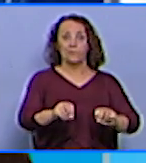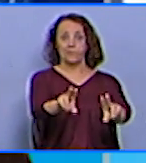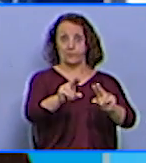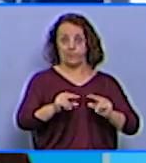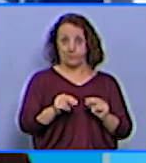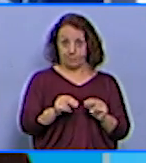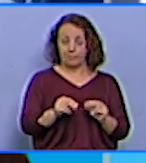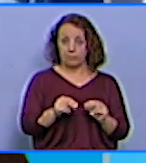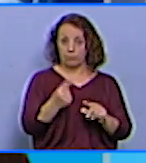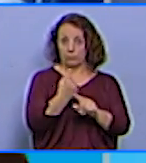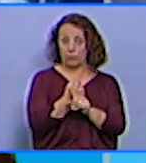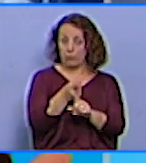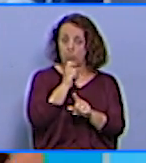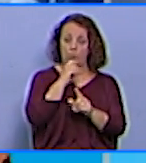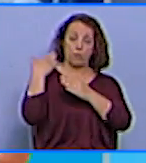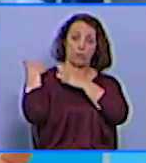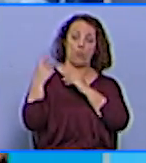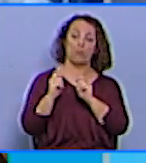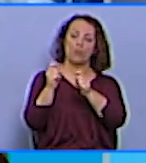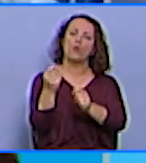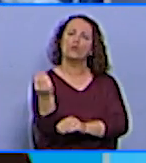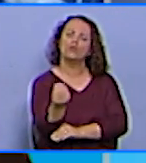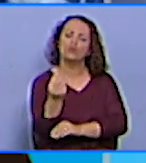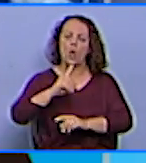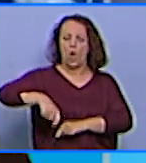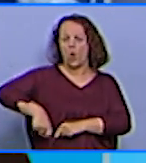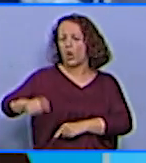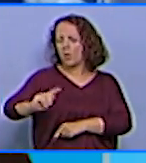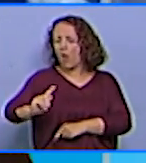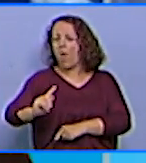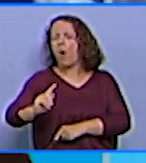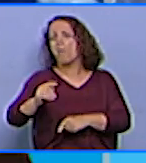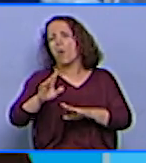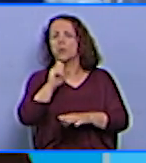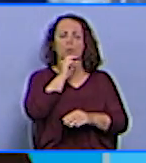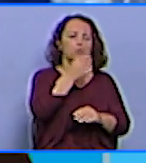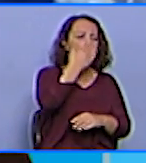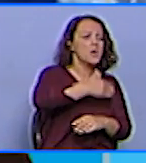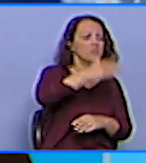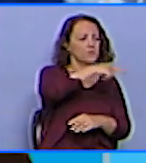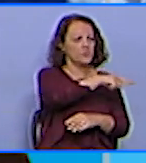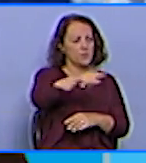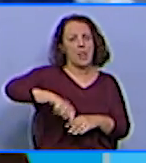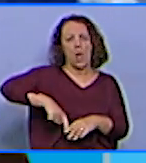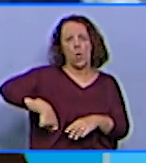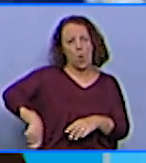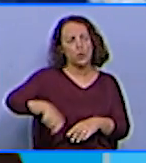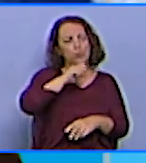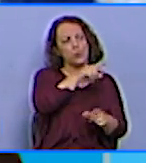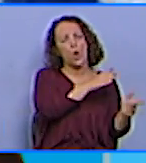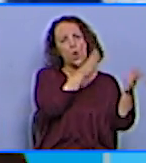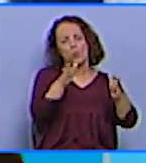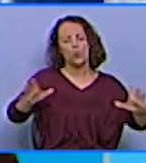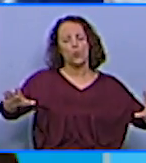ser uma tarefa atribuída não aos acólitos mais pequeninos, lá está, mas se calhar aos acólitos mais velhos, de ajudarem a comunidade